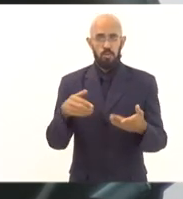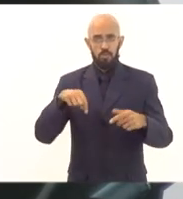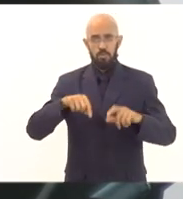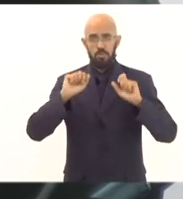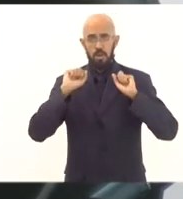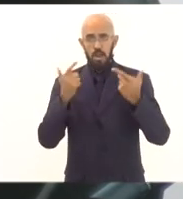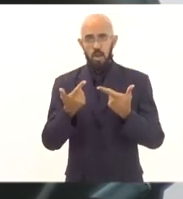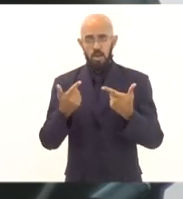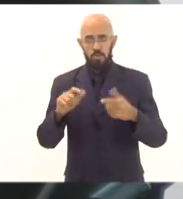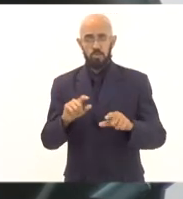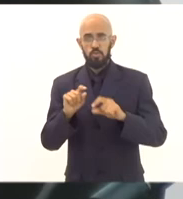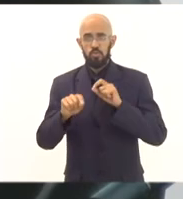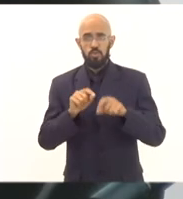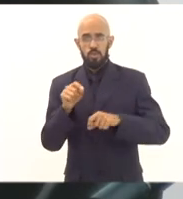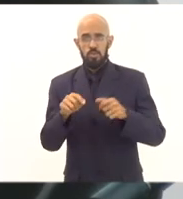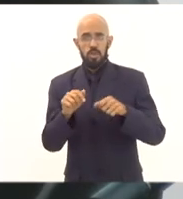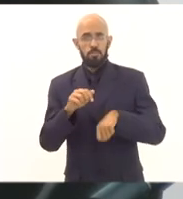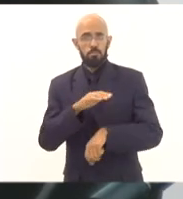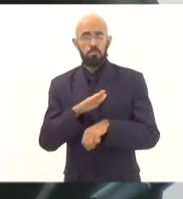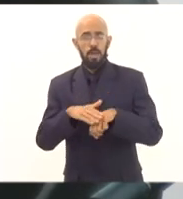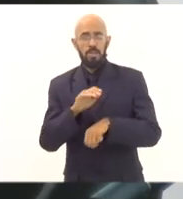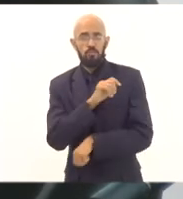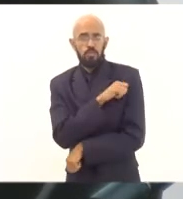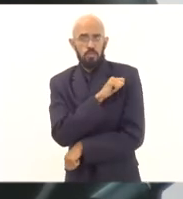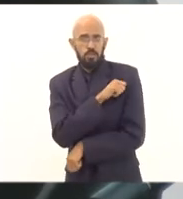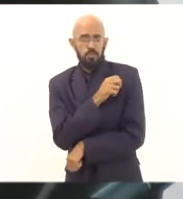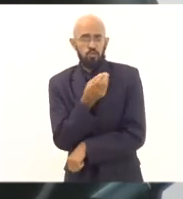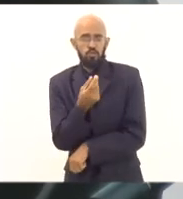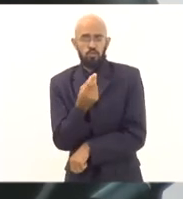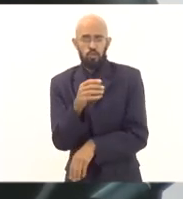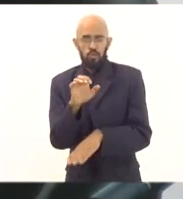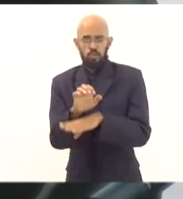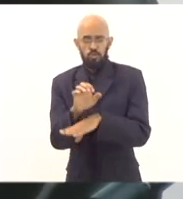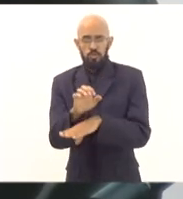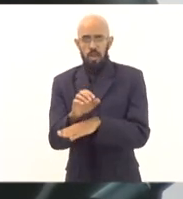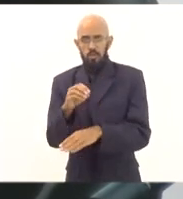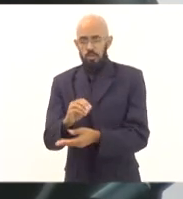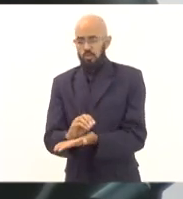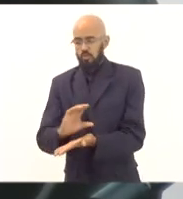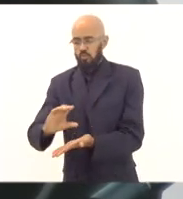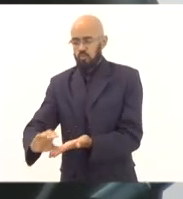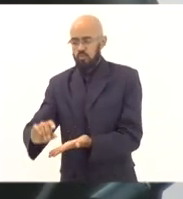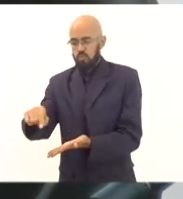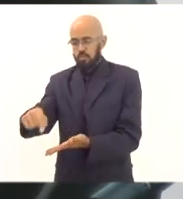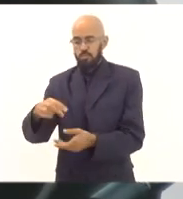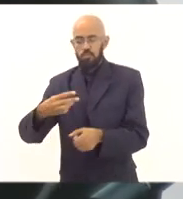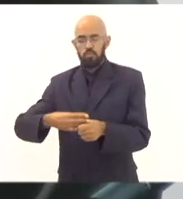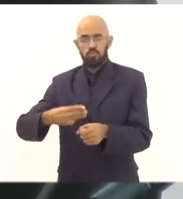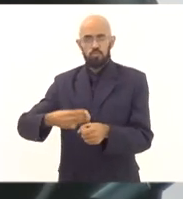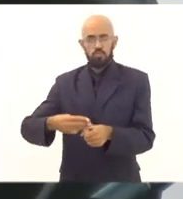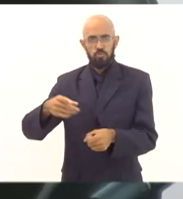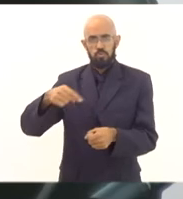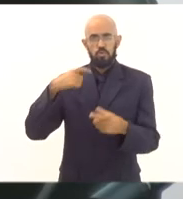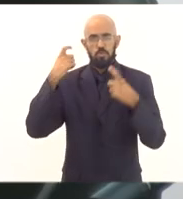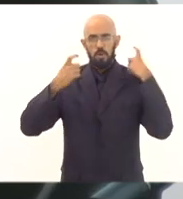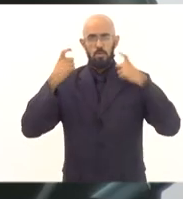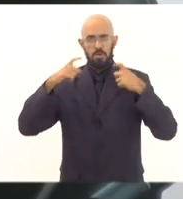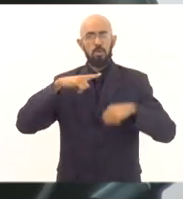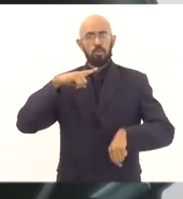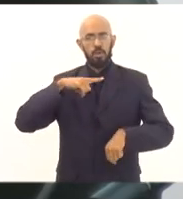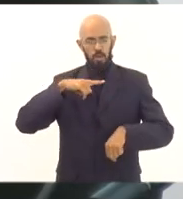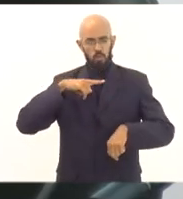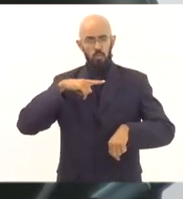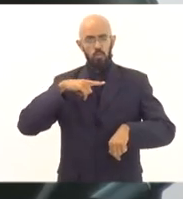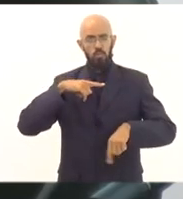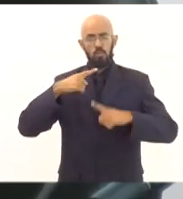mais de fiscalizar e o dinheiro do estado que vão para os municípios deve-se me preocupou que me preocupa muito porque